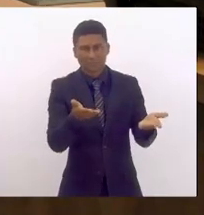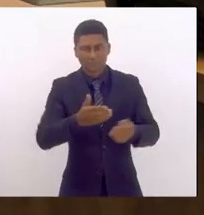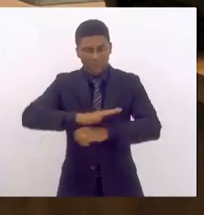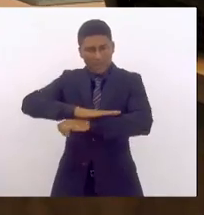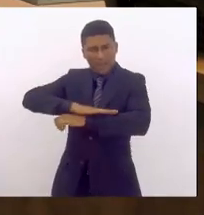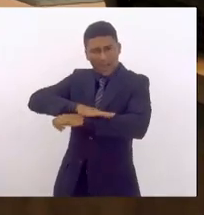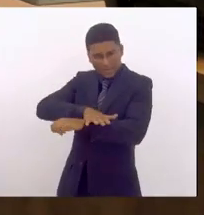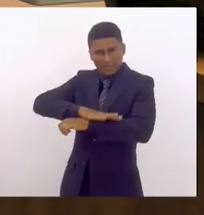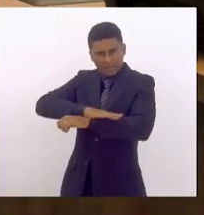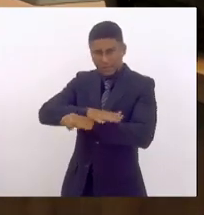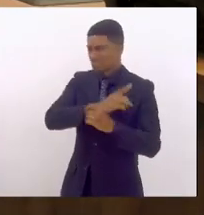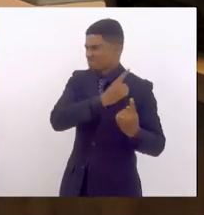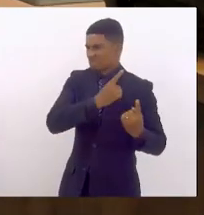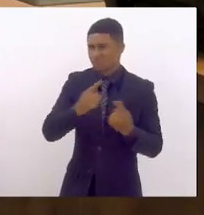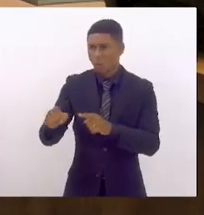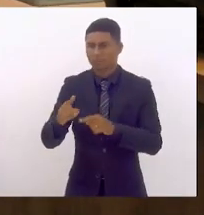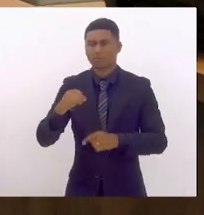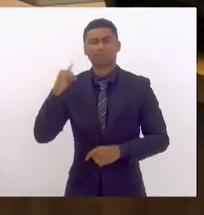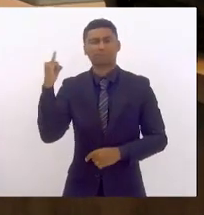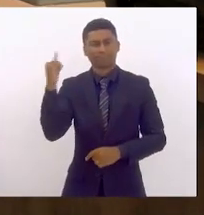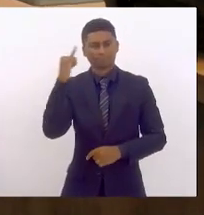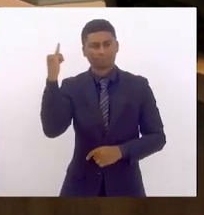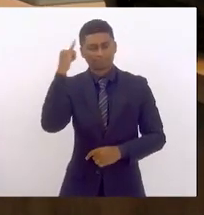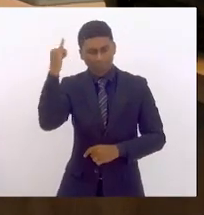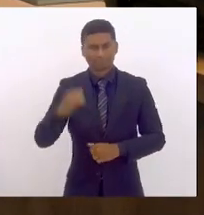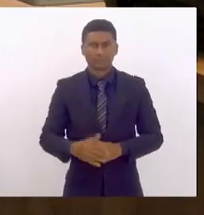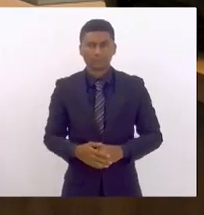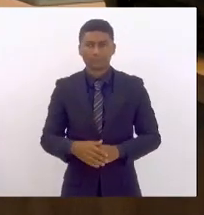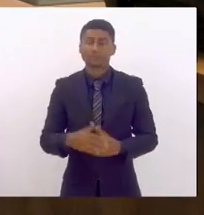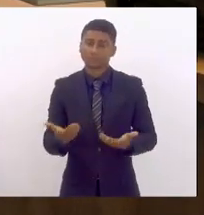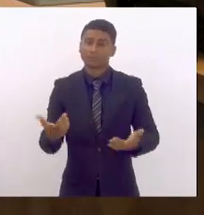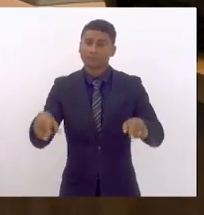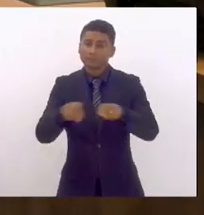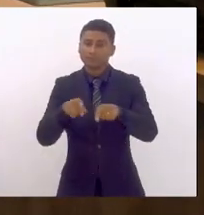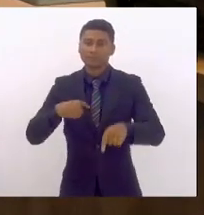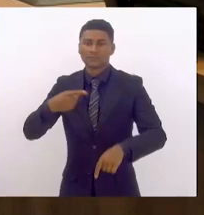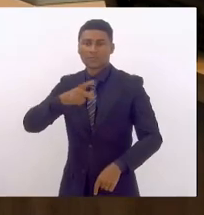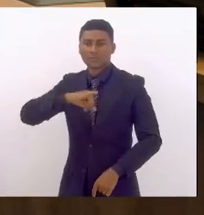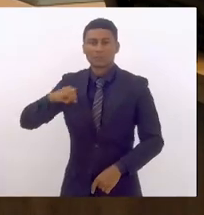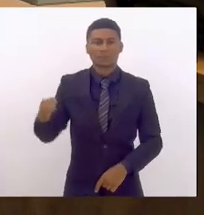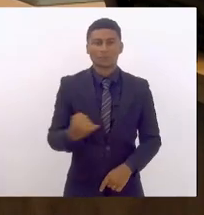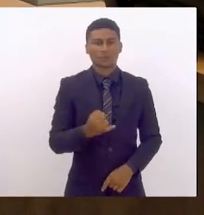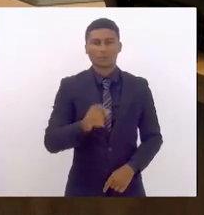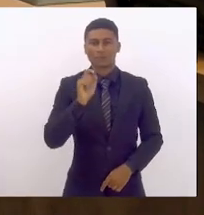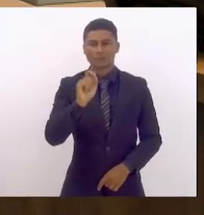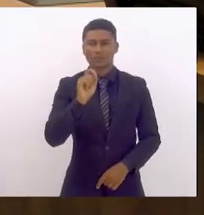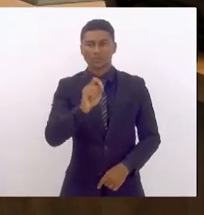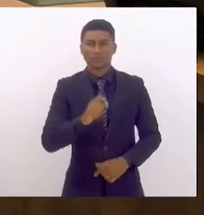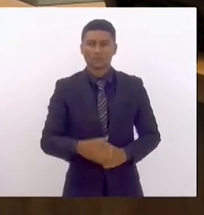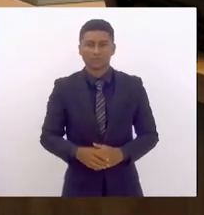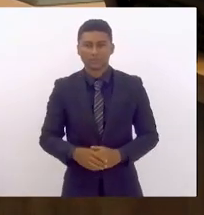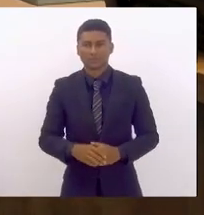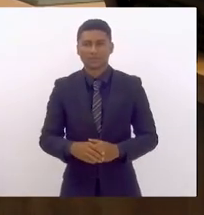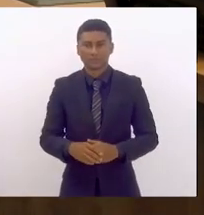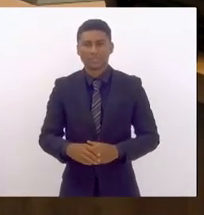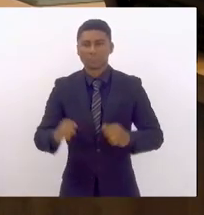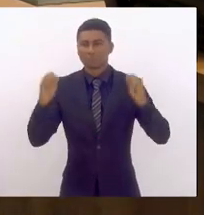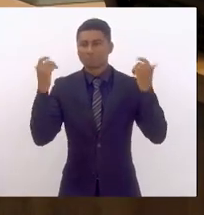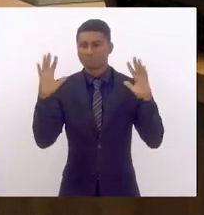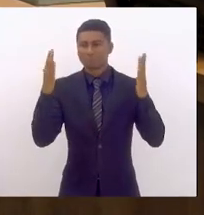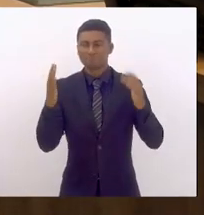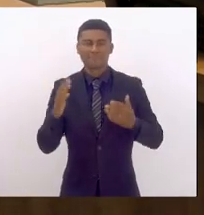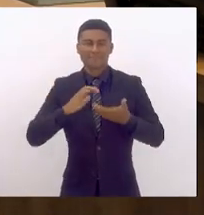anti-racista é fundamental então também quero aqui aproveitar o momento para dar saudações